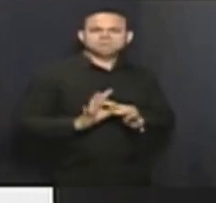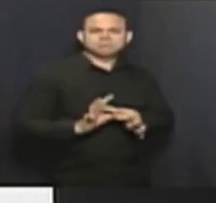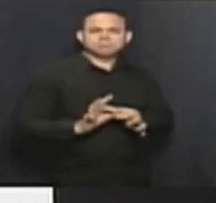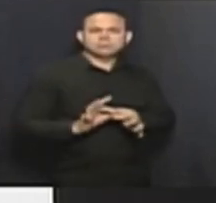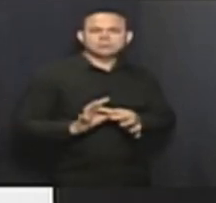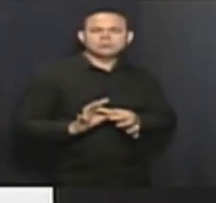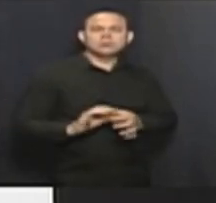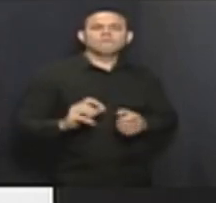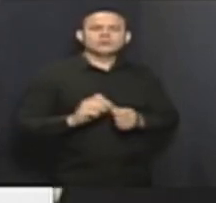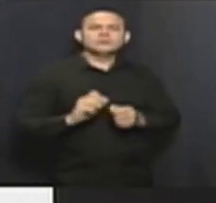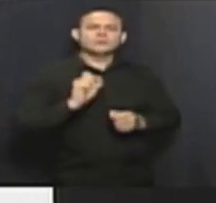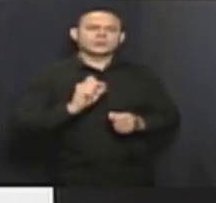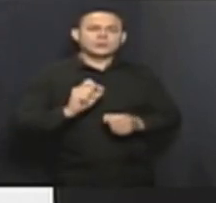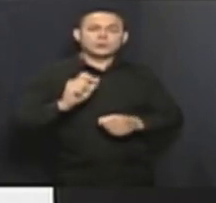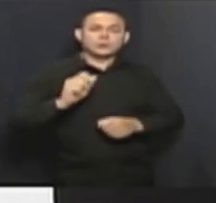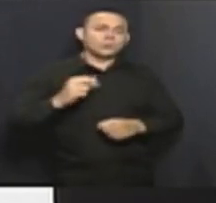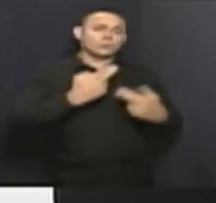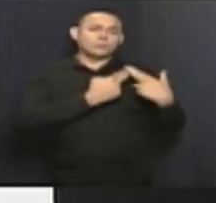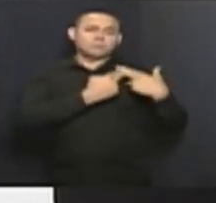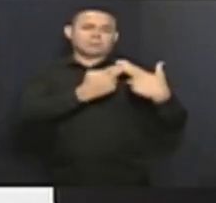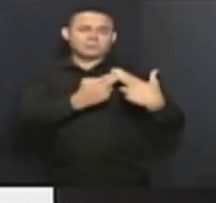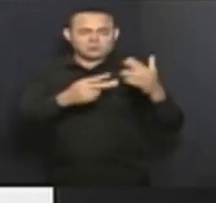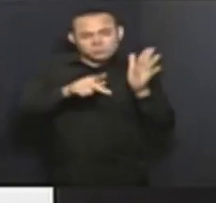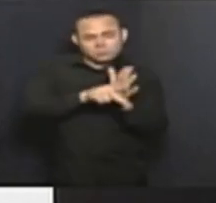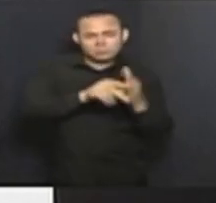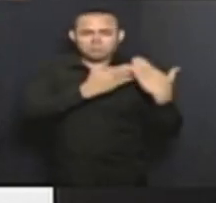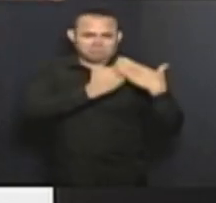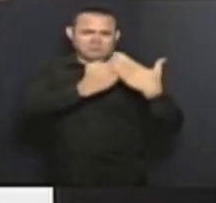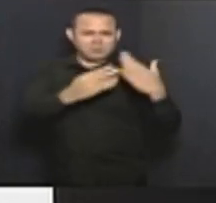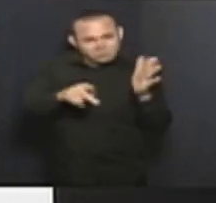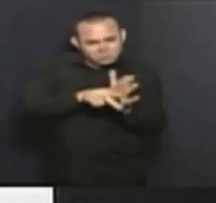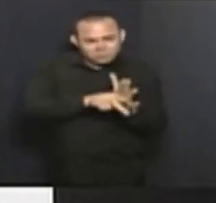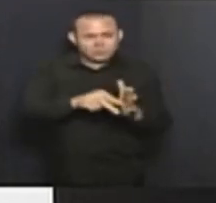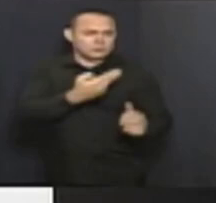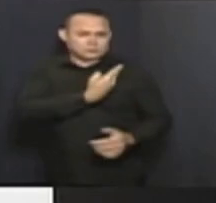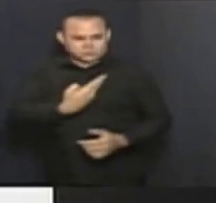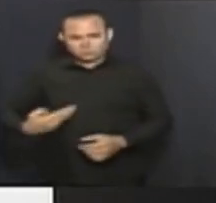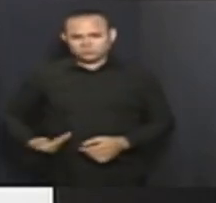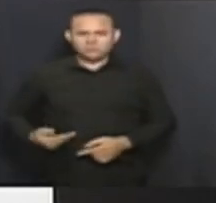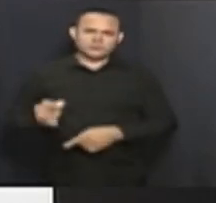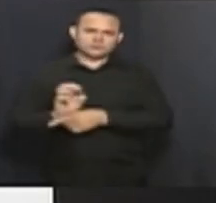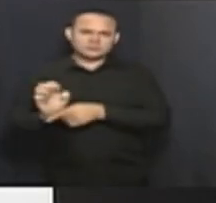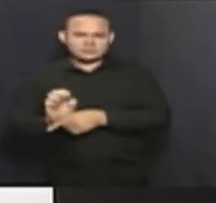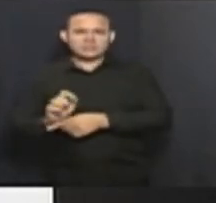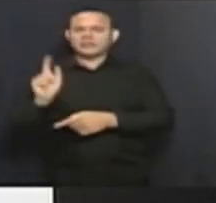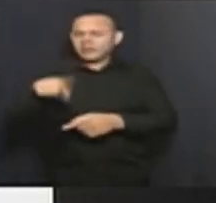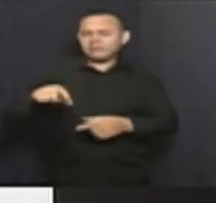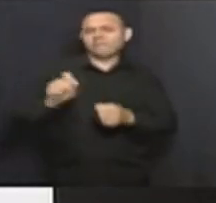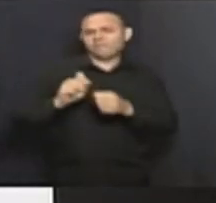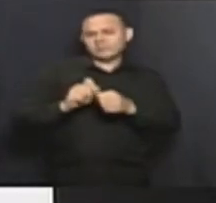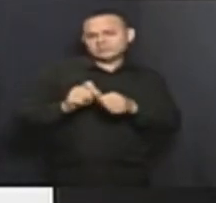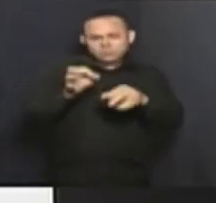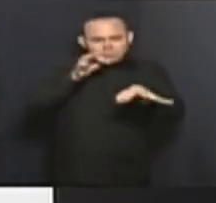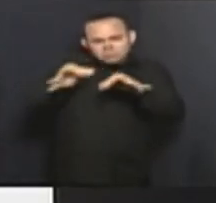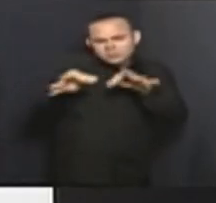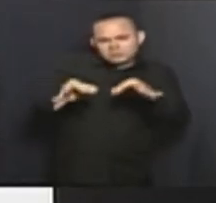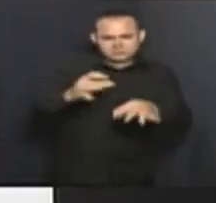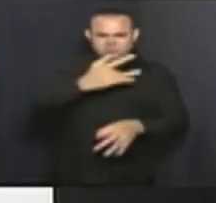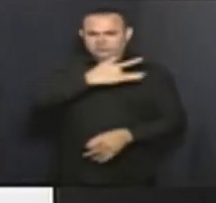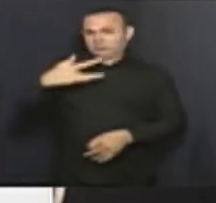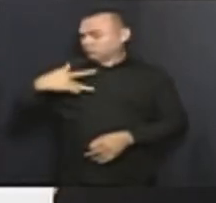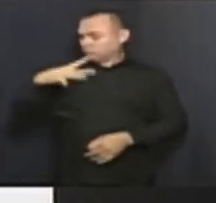do governo do estado muitos municípios tem gestão plena mas fazer o planejamento da saúde como um todo